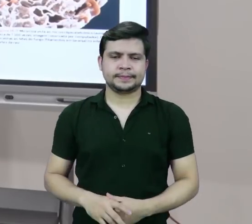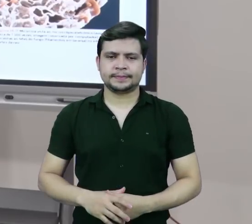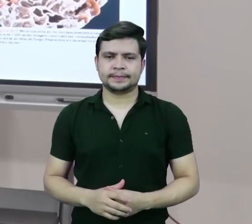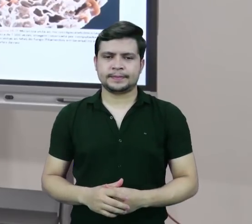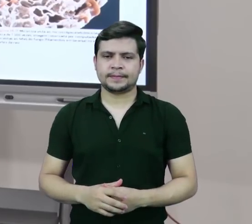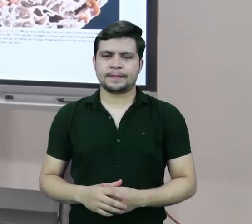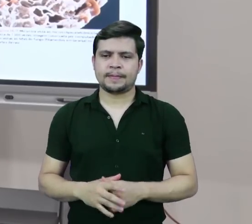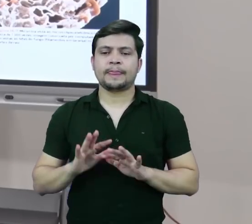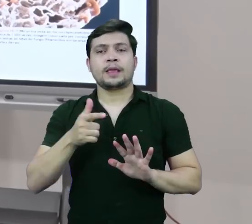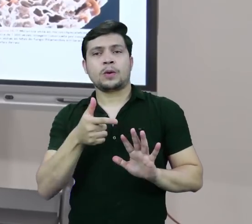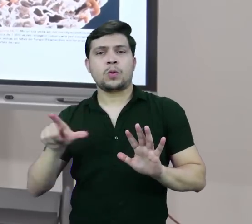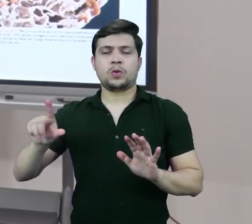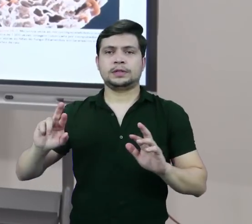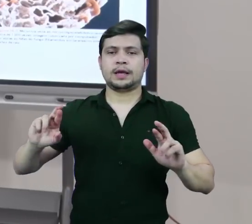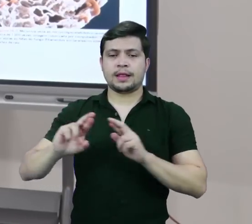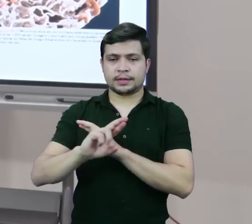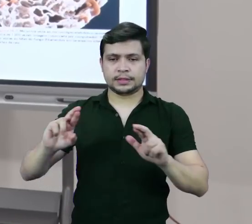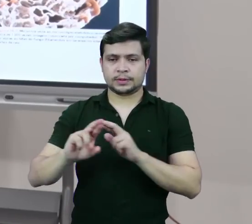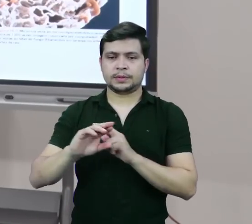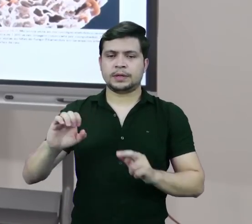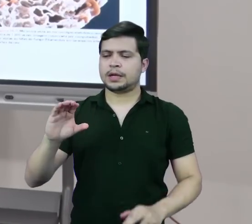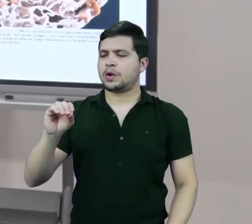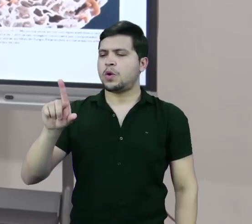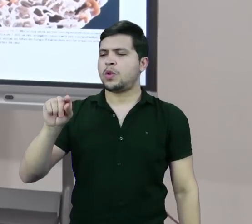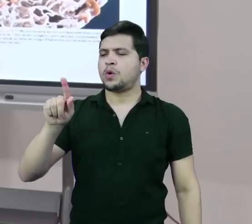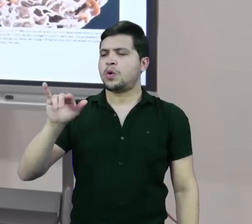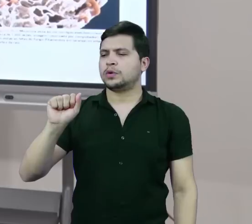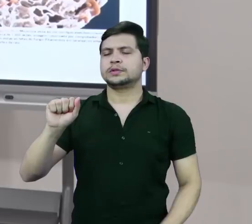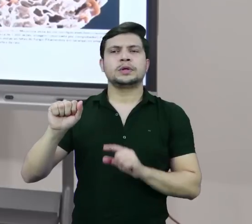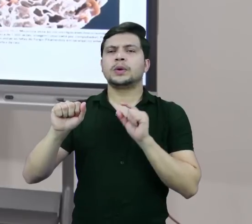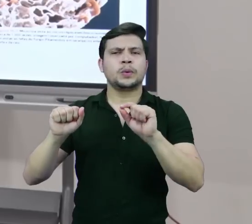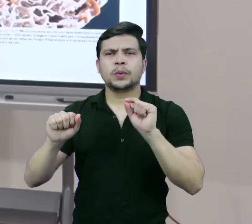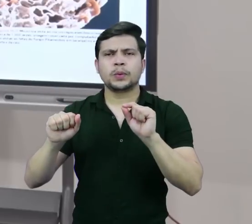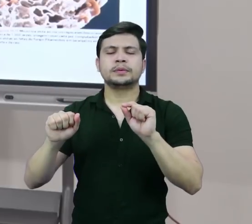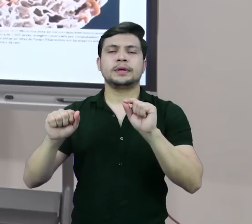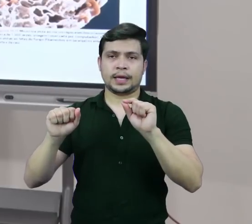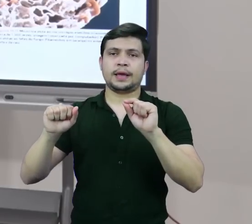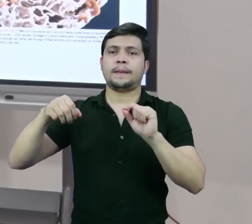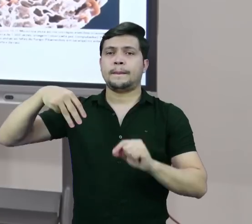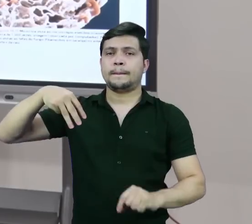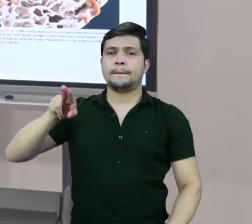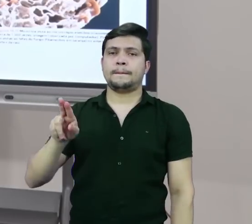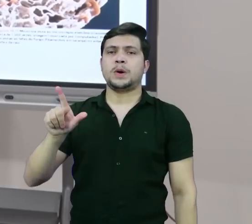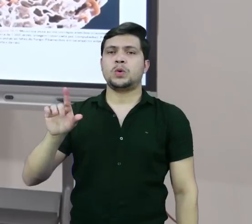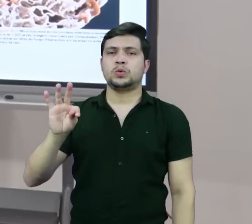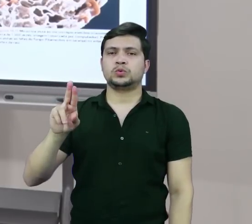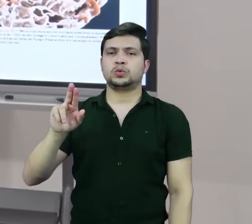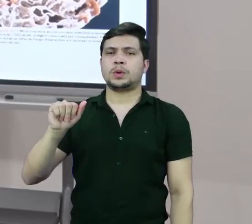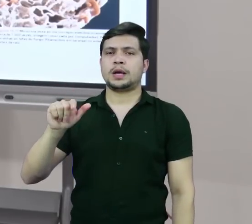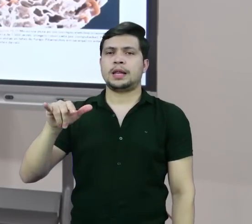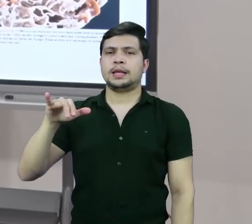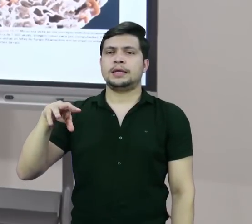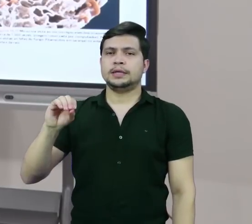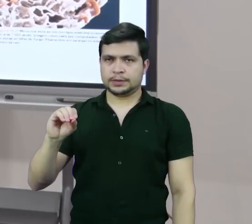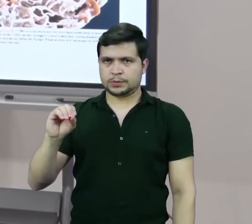realmente, ok? Outra relação ecológica é a relação mutualística, né, o mutualismo, também chamado por